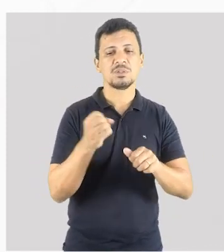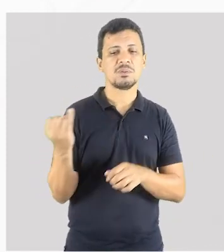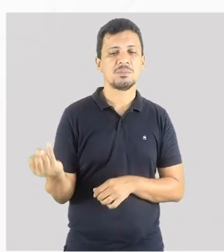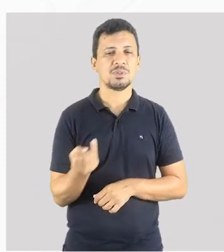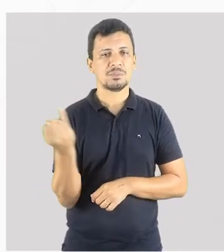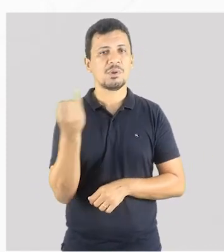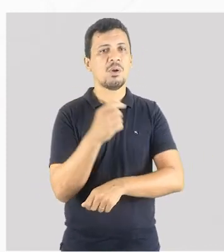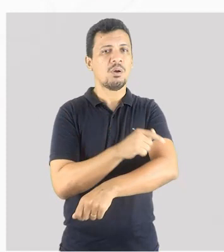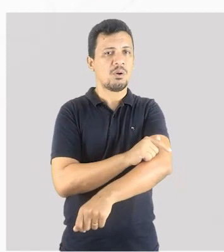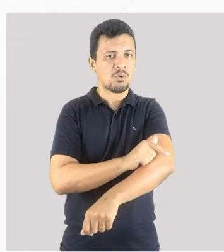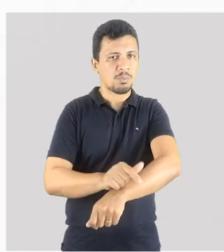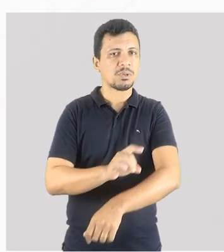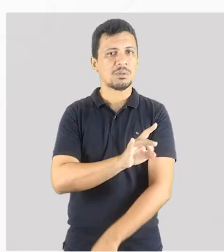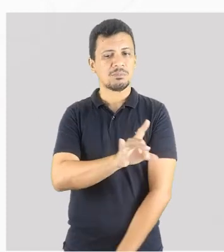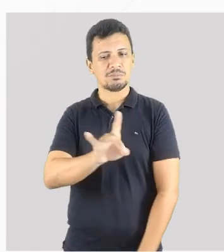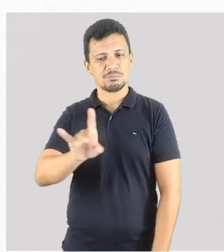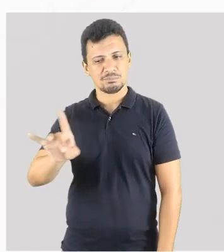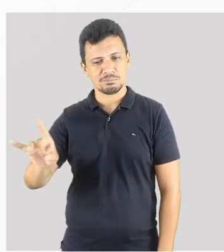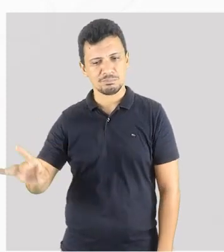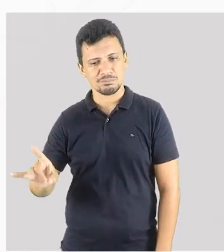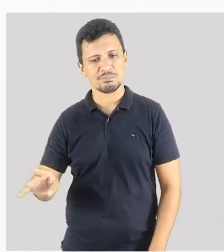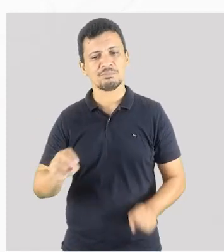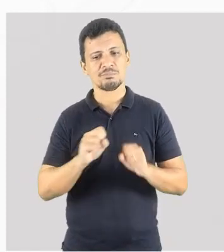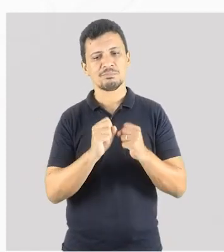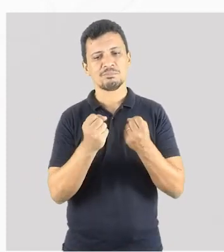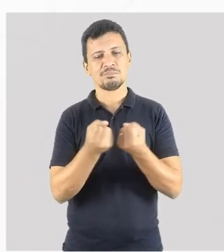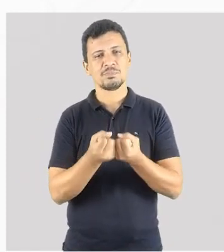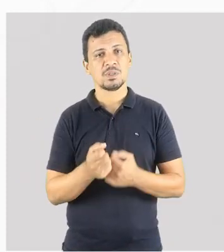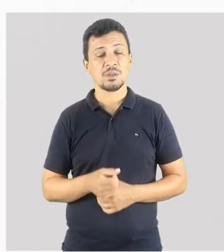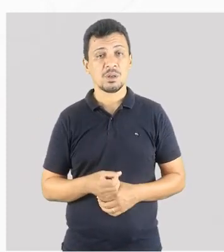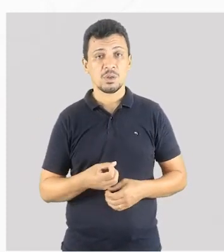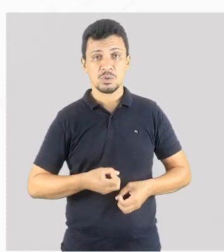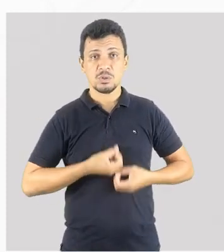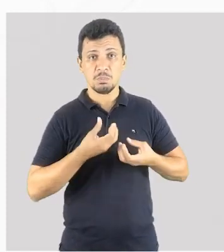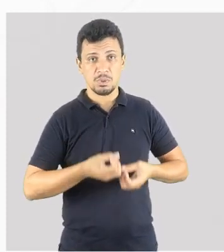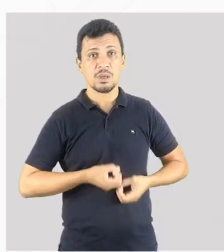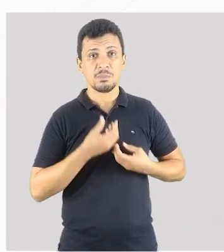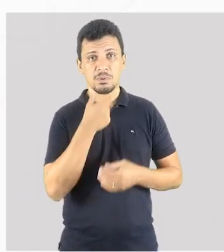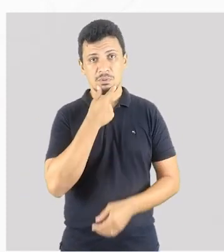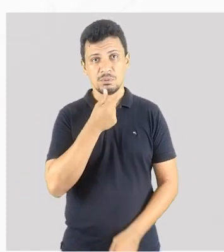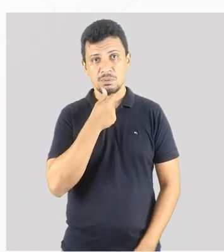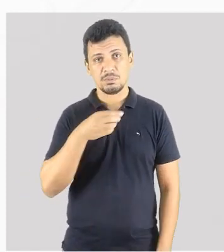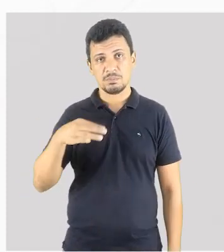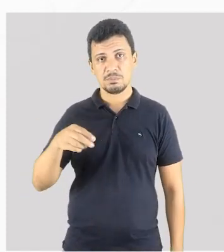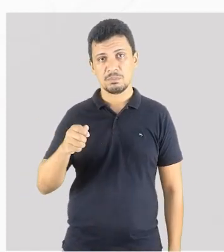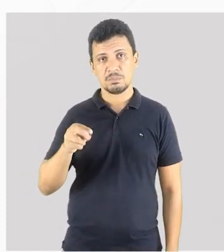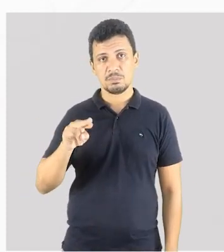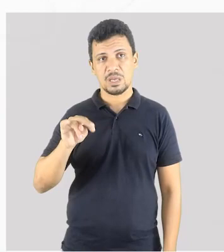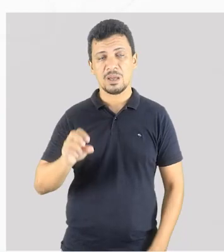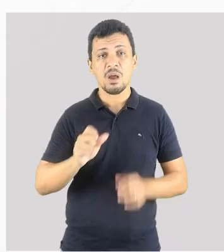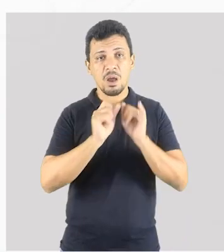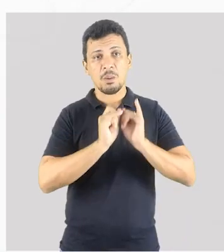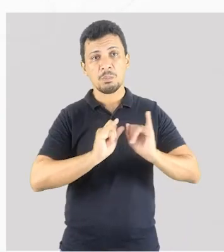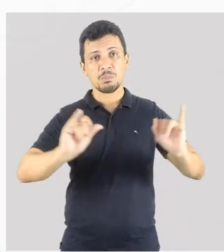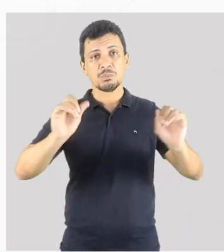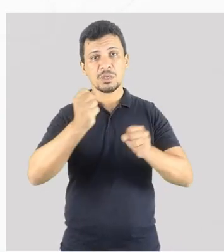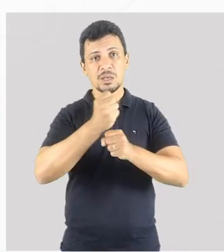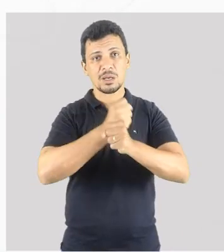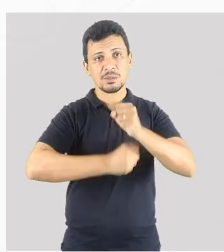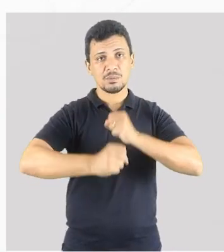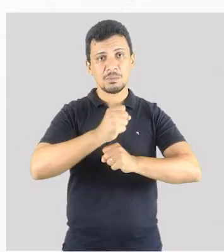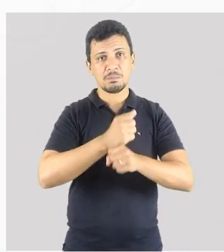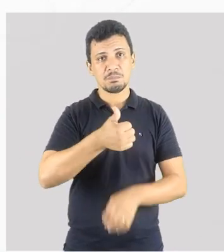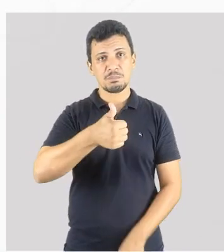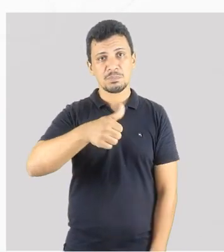importantes no comportamento dos indivíduos em sociedade. No poema de Mário de Andrade, publicado na década de 1940,